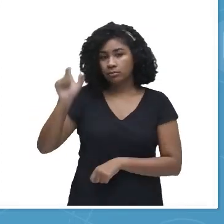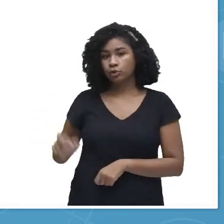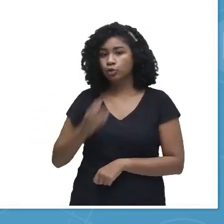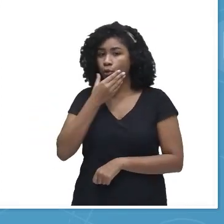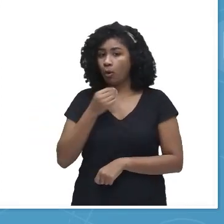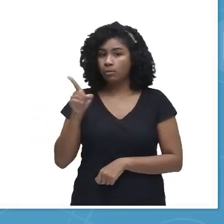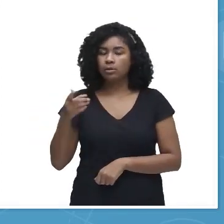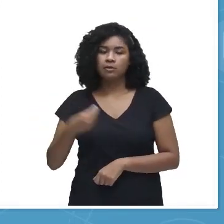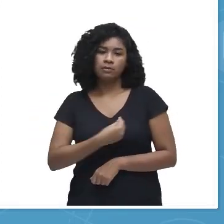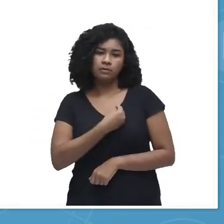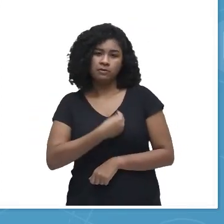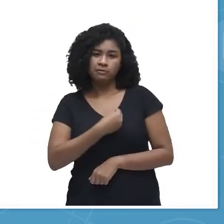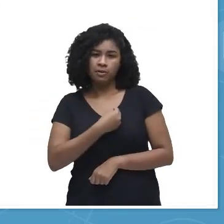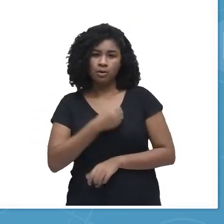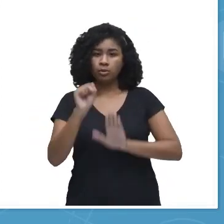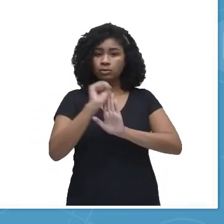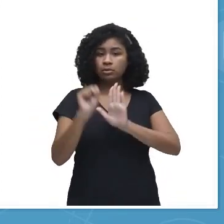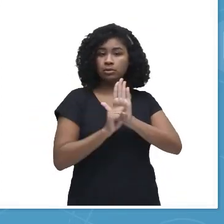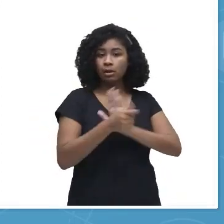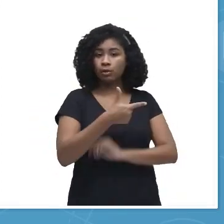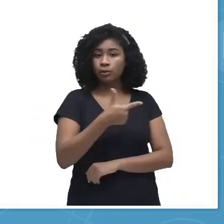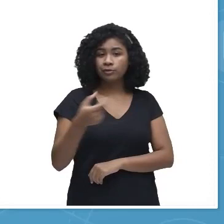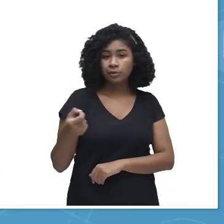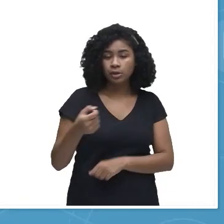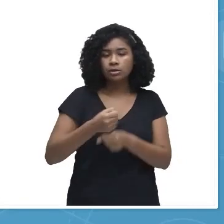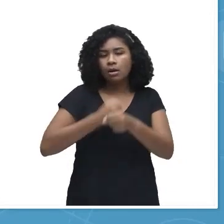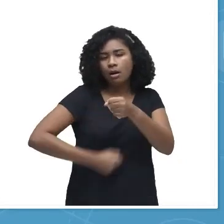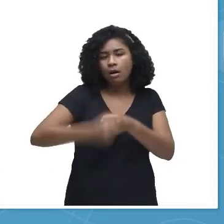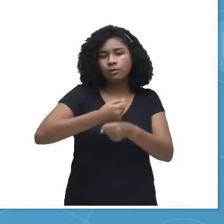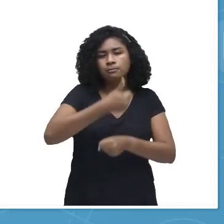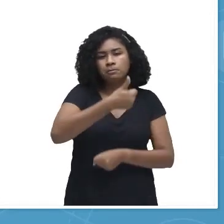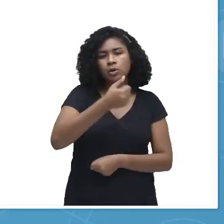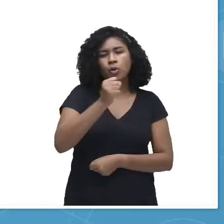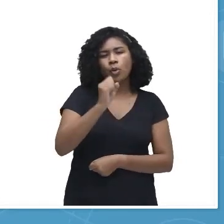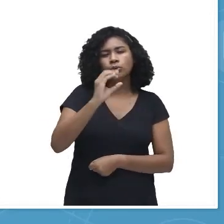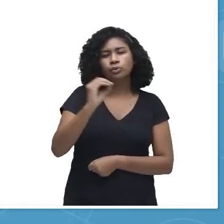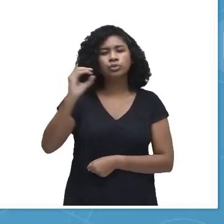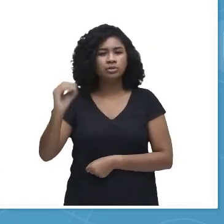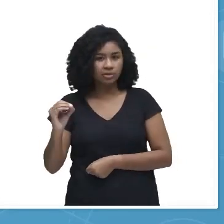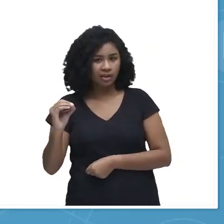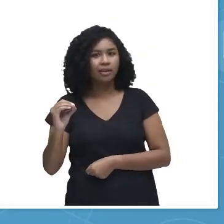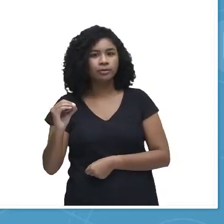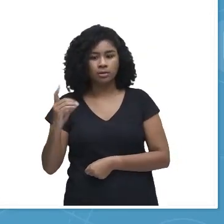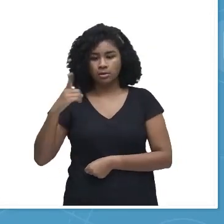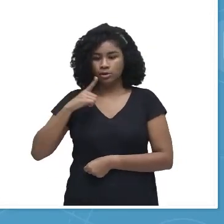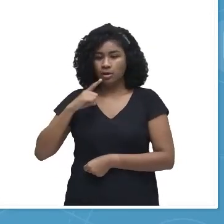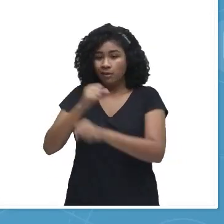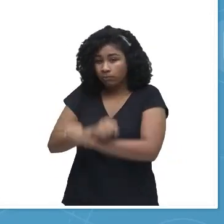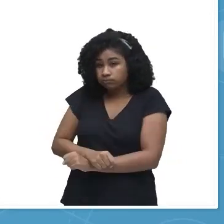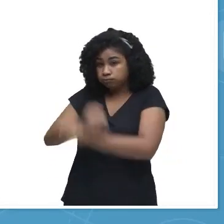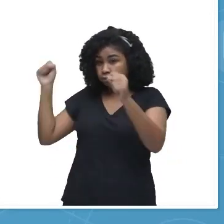no começo do século XX, nos anos de 1800, logo após a abolição da escravidão.